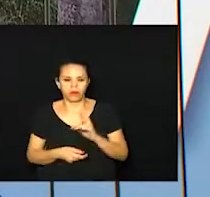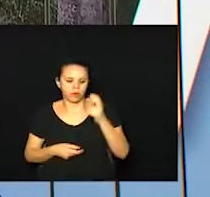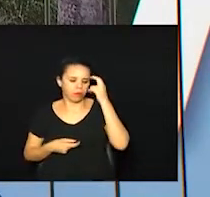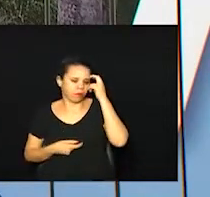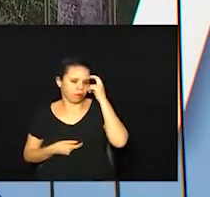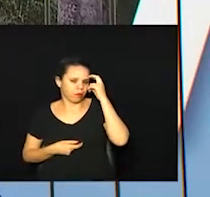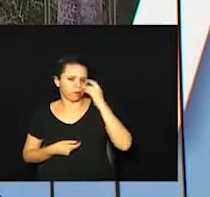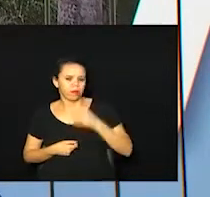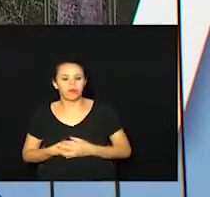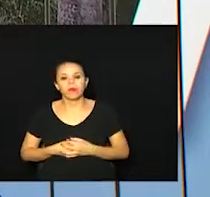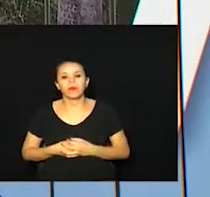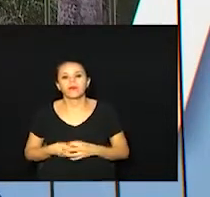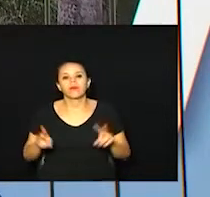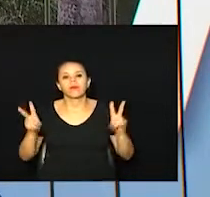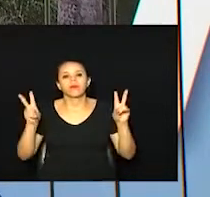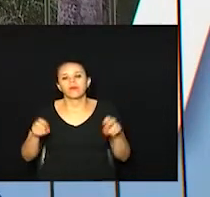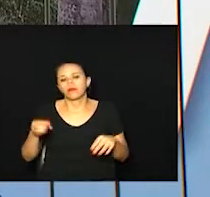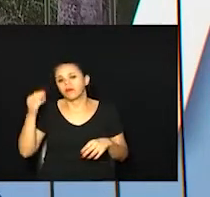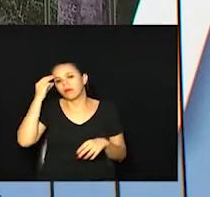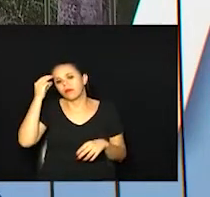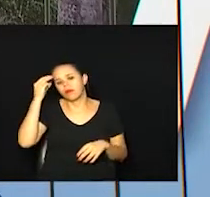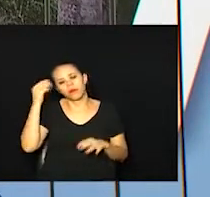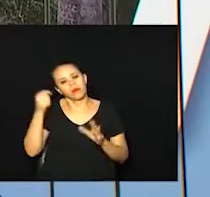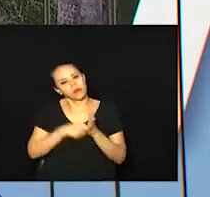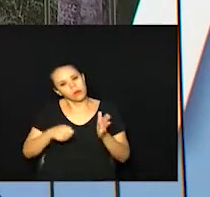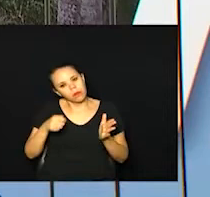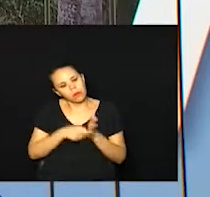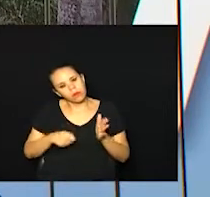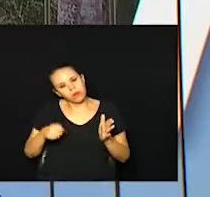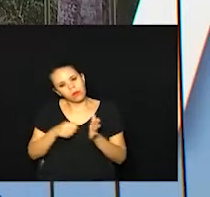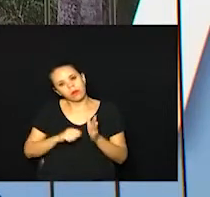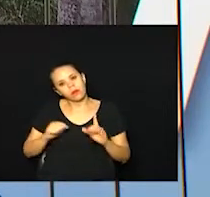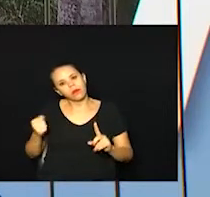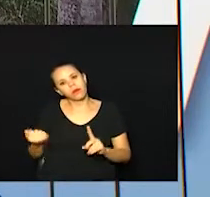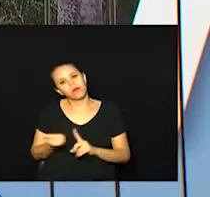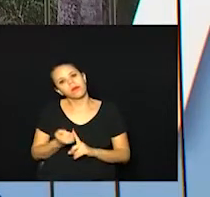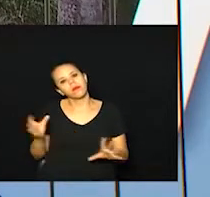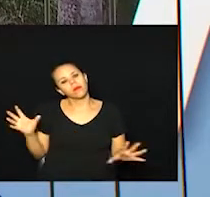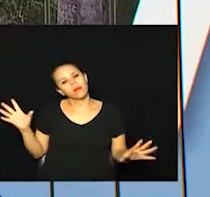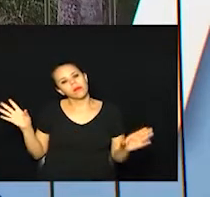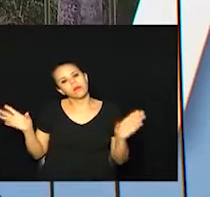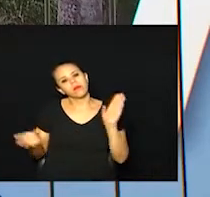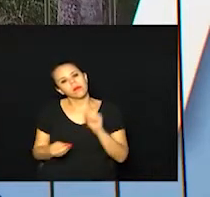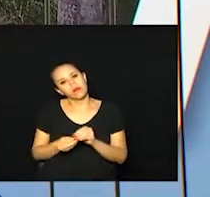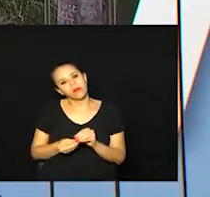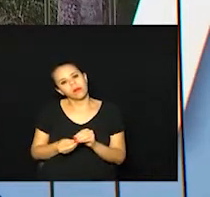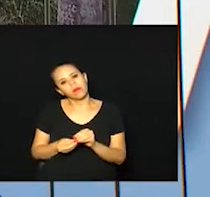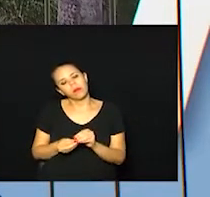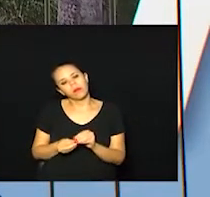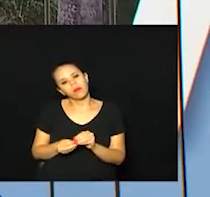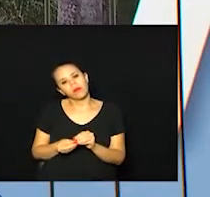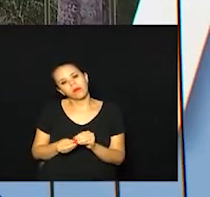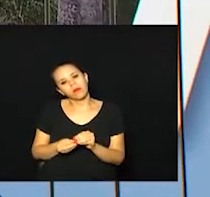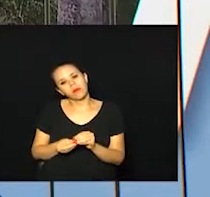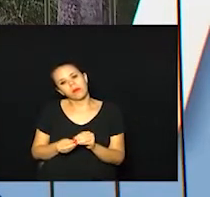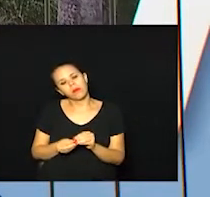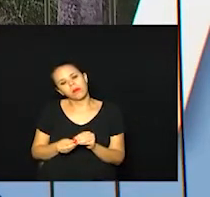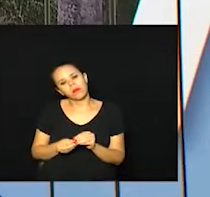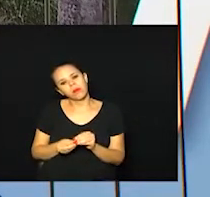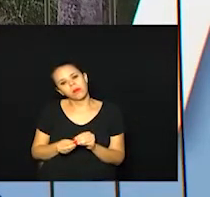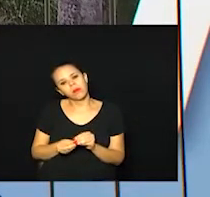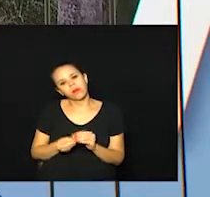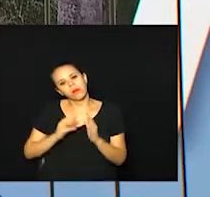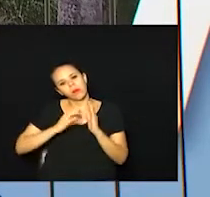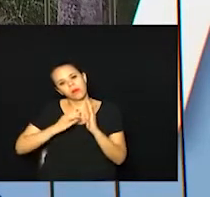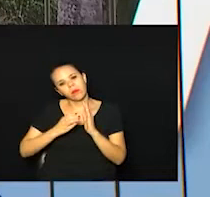cultura e a questão da memória, das lutas sociais como um todo. E um dos pontos é que a